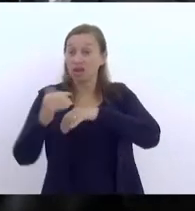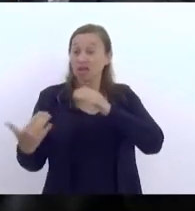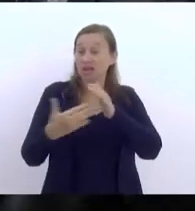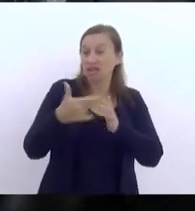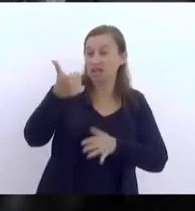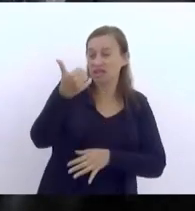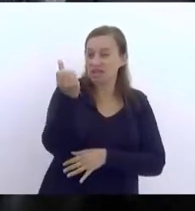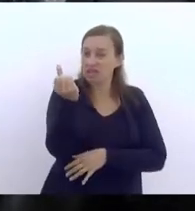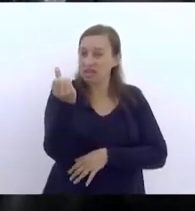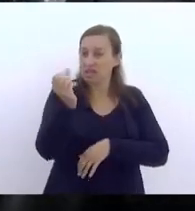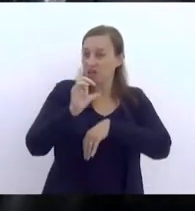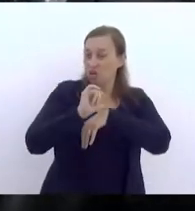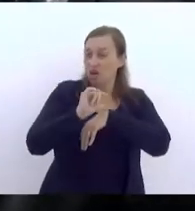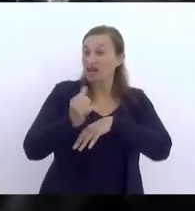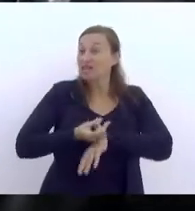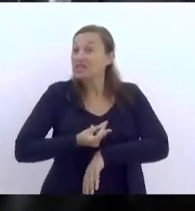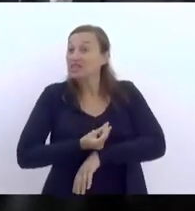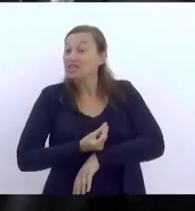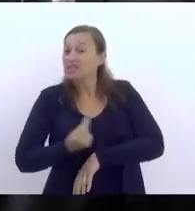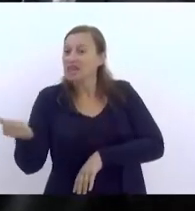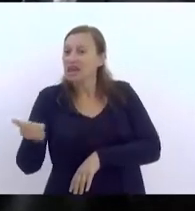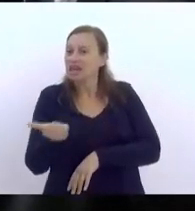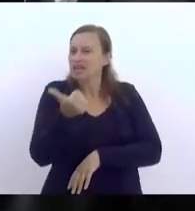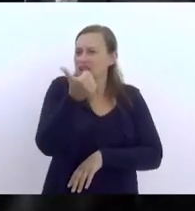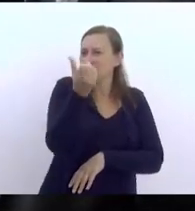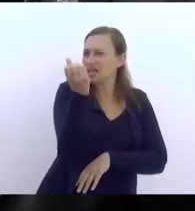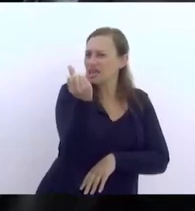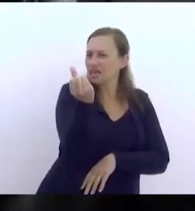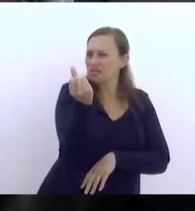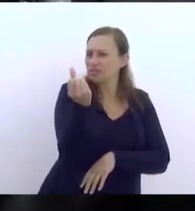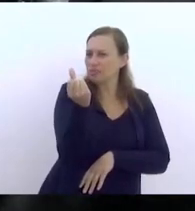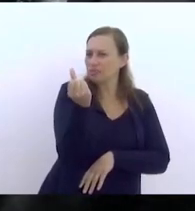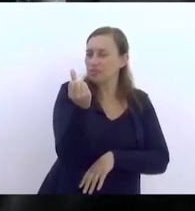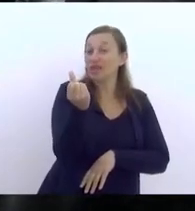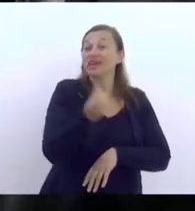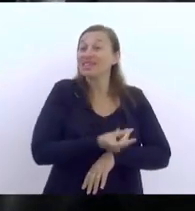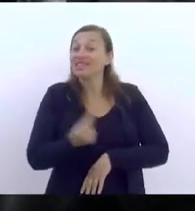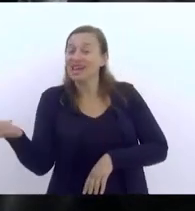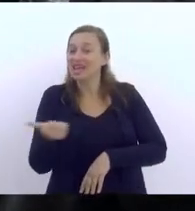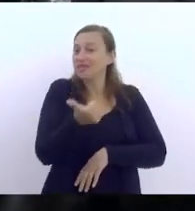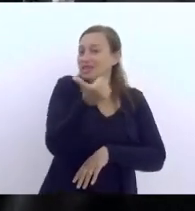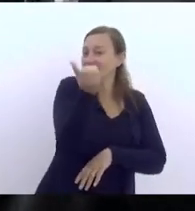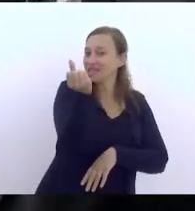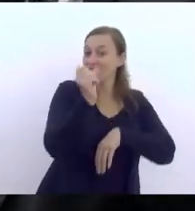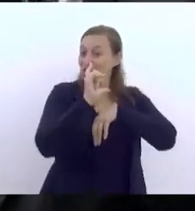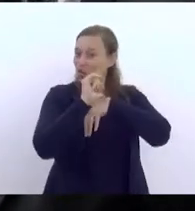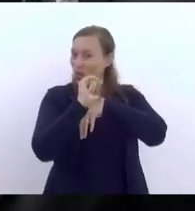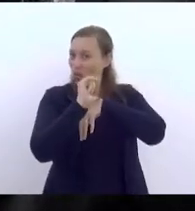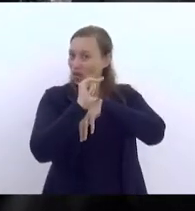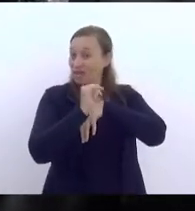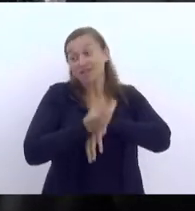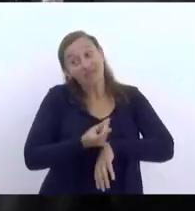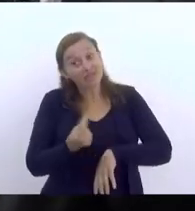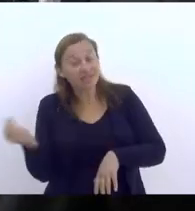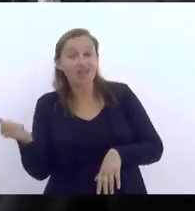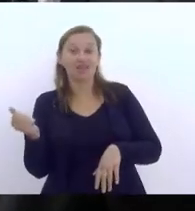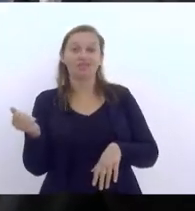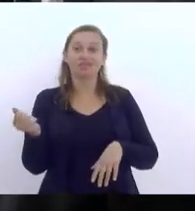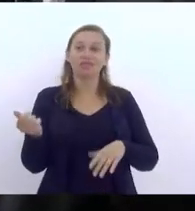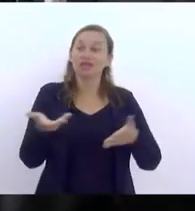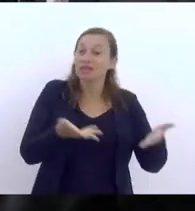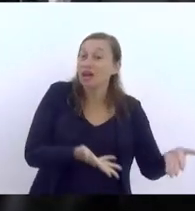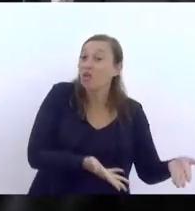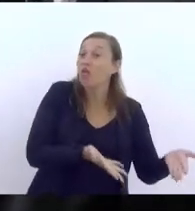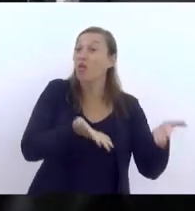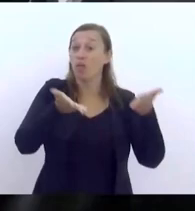horas, sairemos. Às 16 horas, sairemos. Se sairemos, é porque